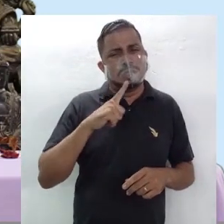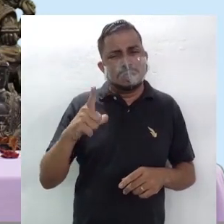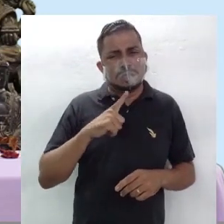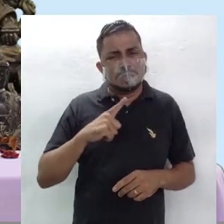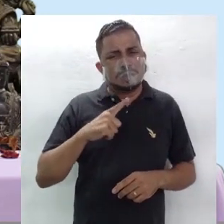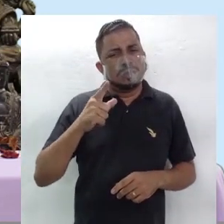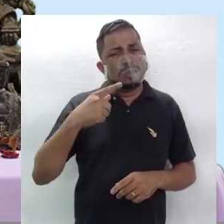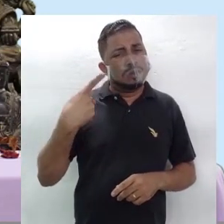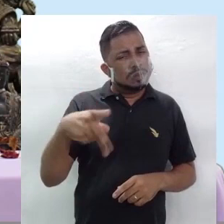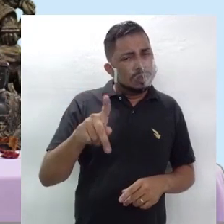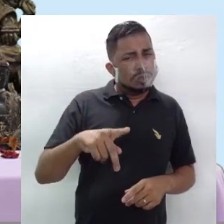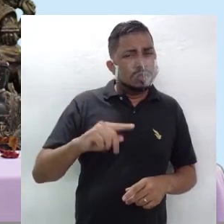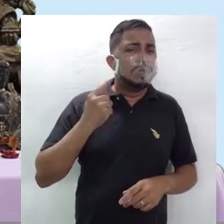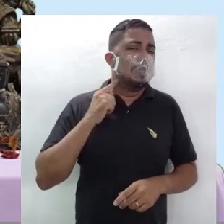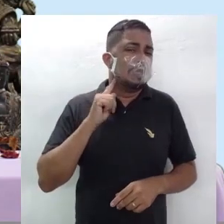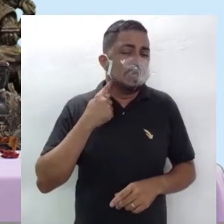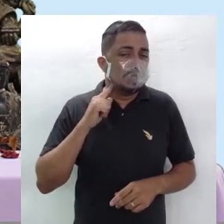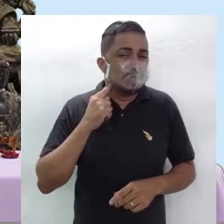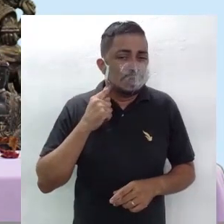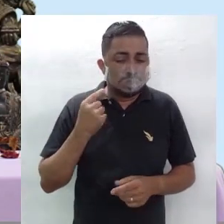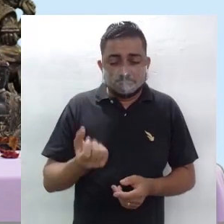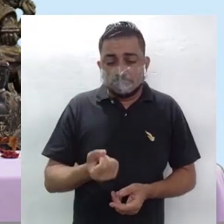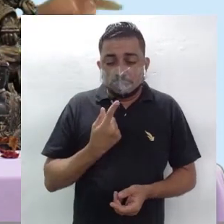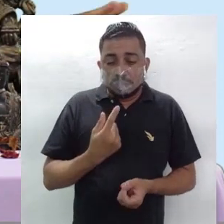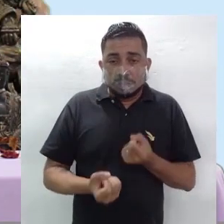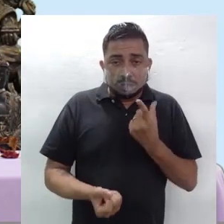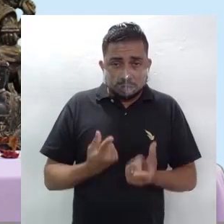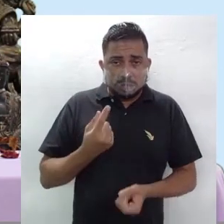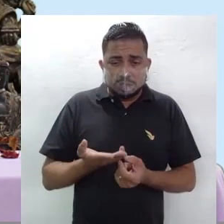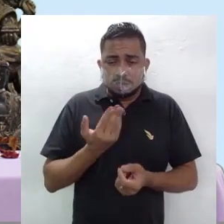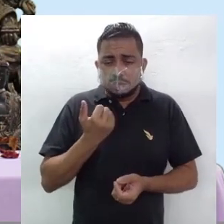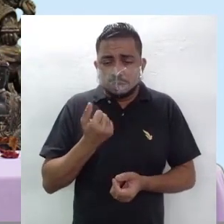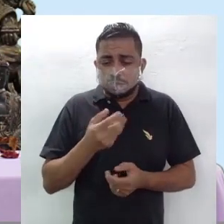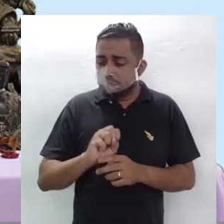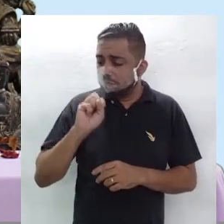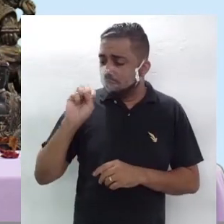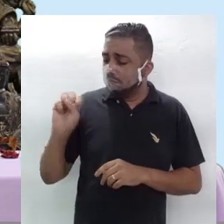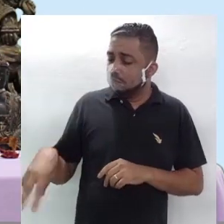seu lixinho, você está comendo uma pipoca e você joga na rua,